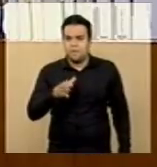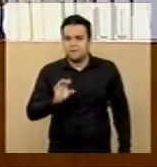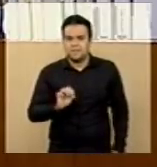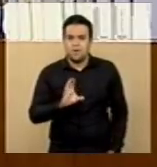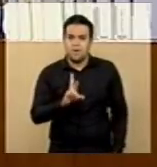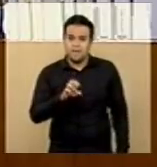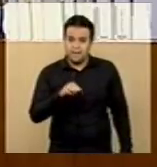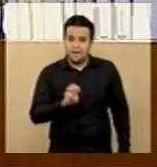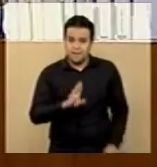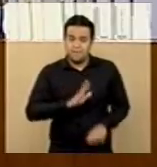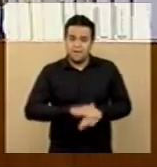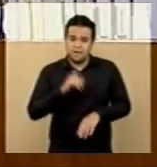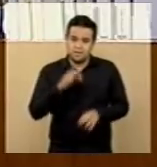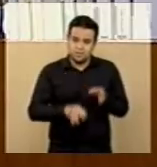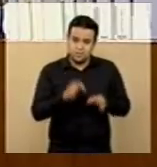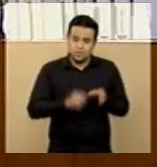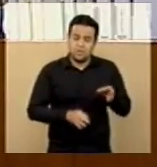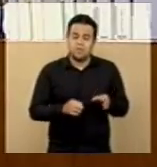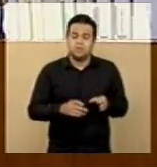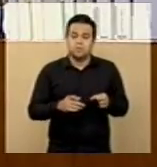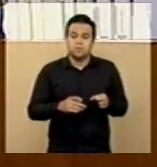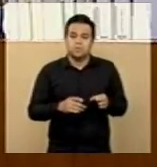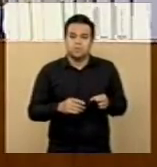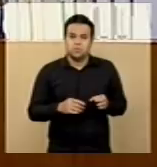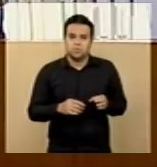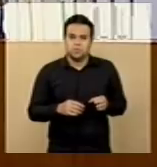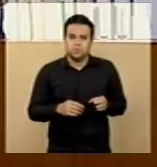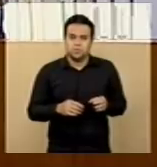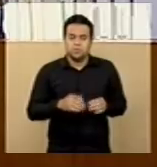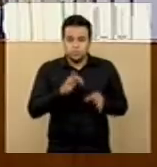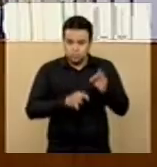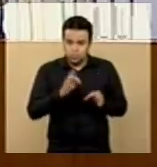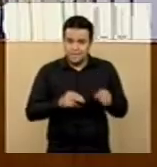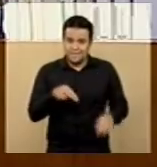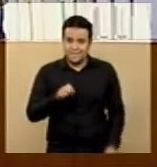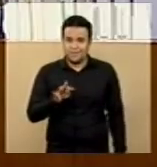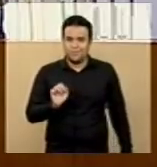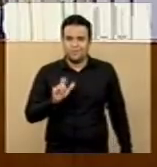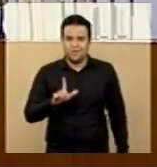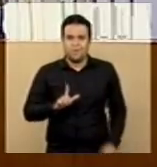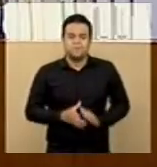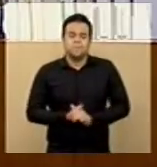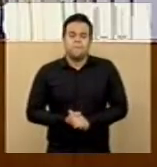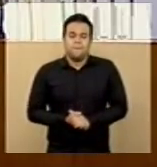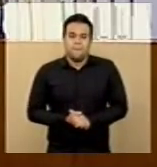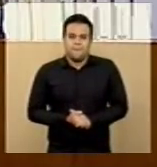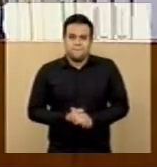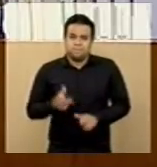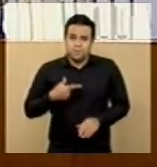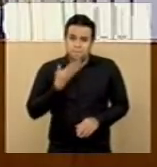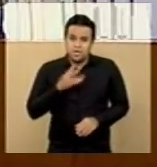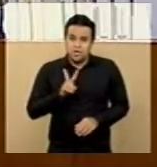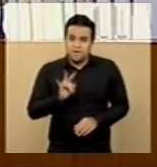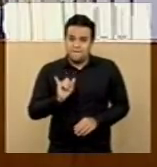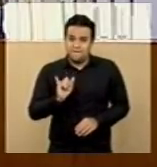praticados serão julgados, portanto, pelo juiz natural fixado segundo esta condição. E pediu vista o